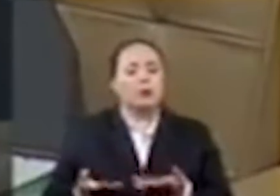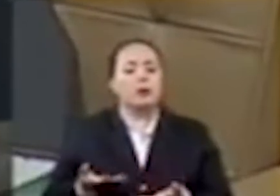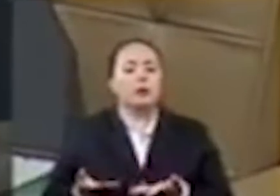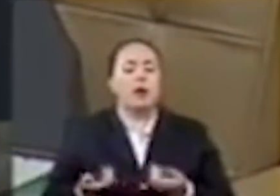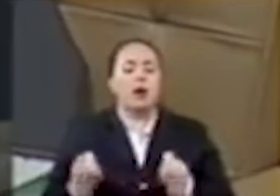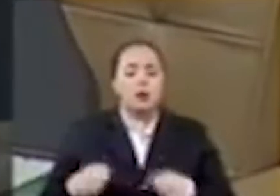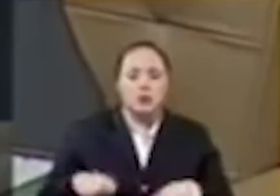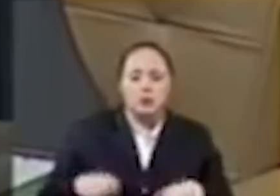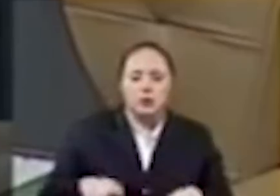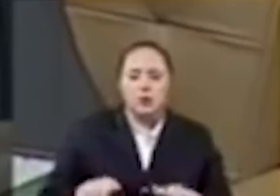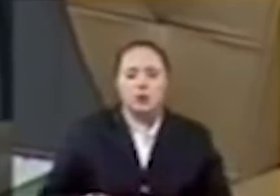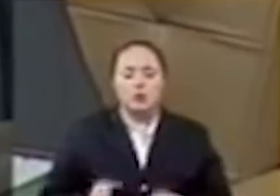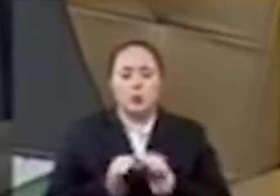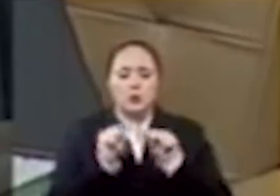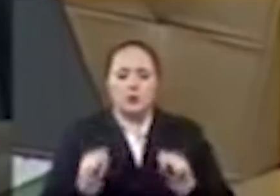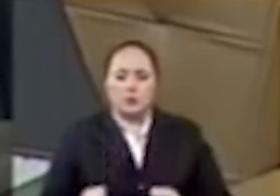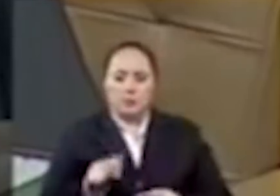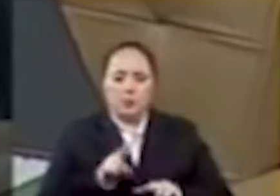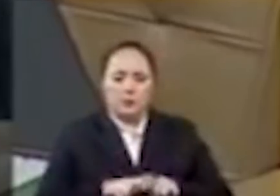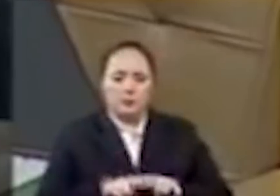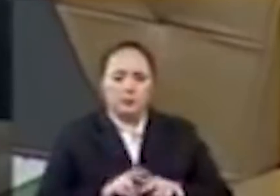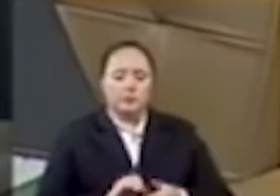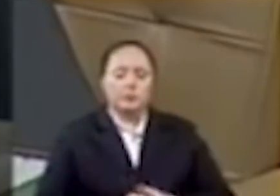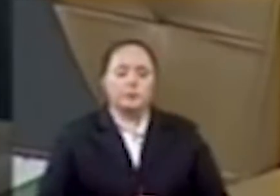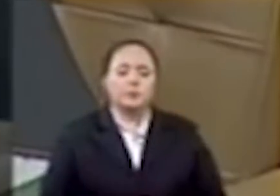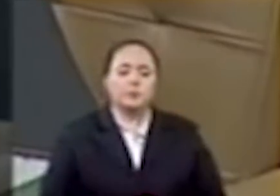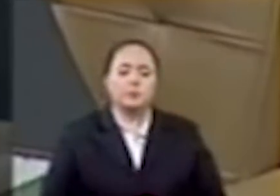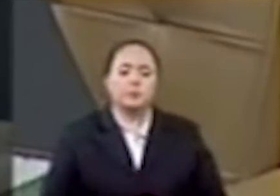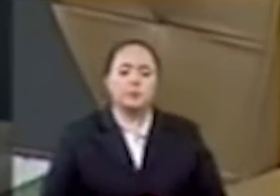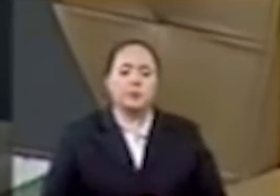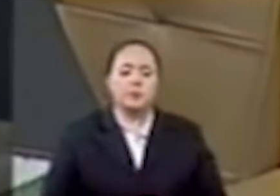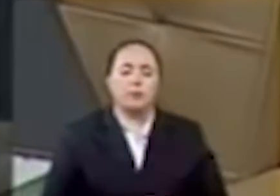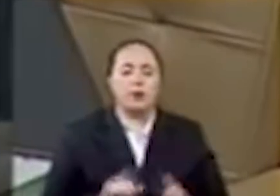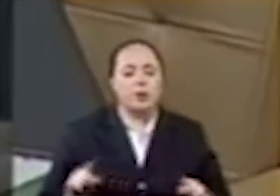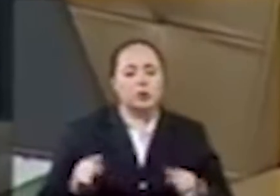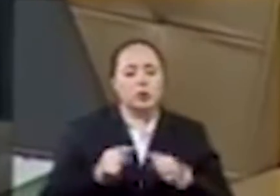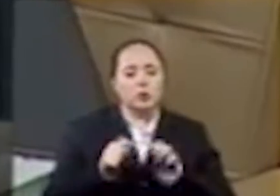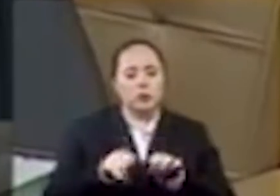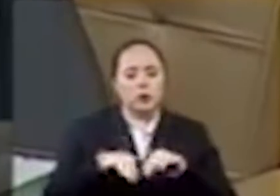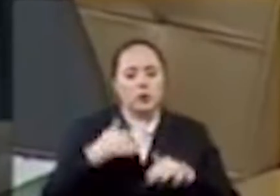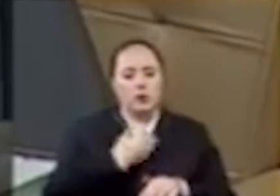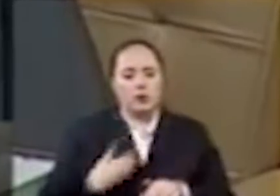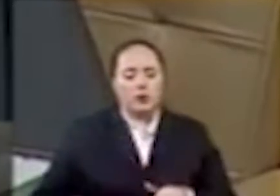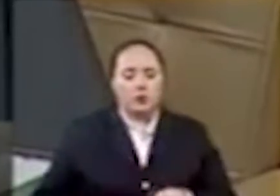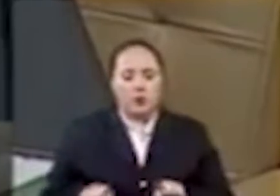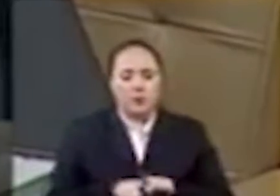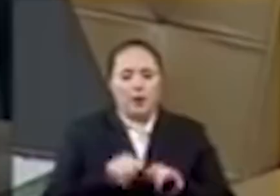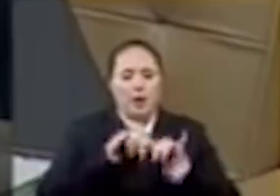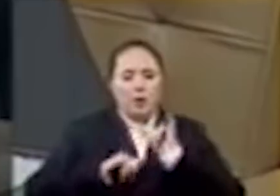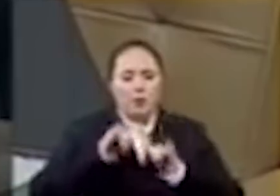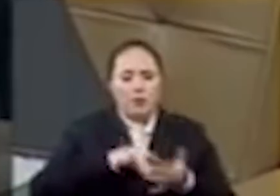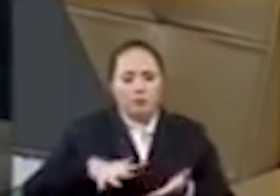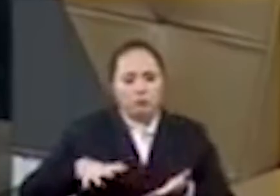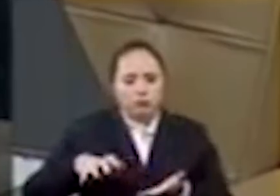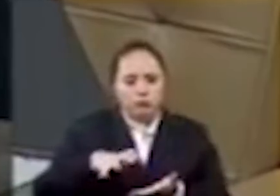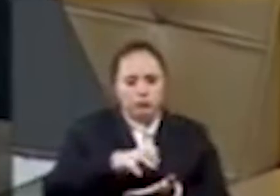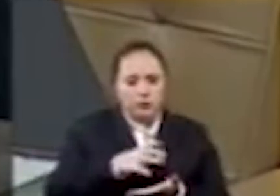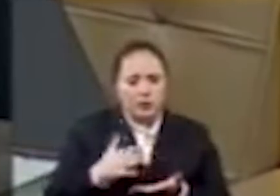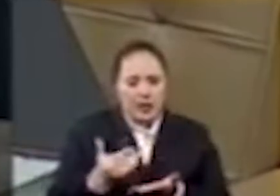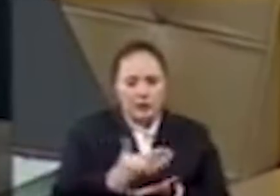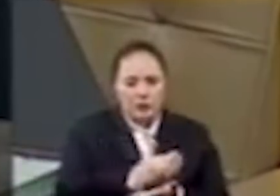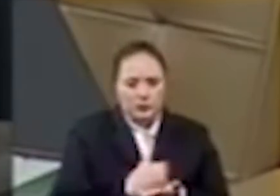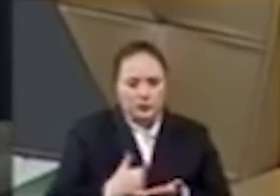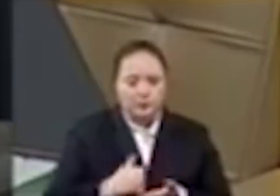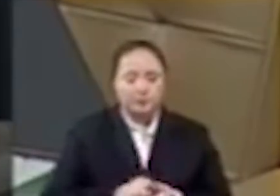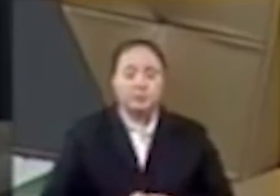as necessidades do sistema penitenciário, de acordo com as audiências públicas e informações colhidas. Todavia, remanesce